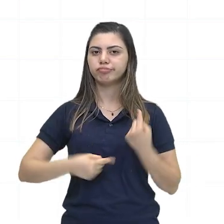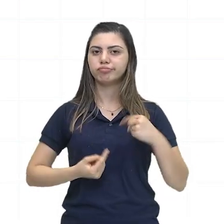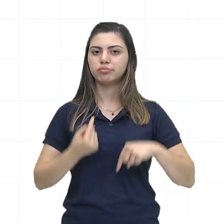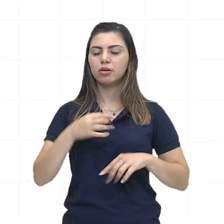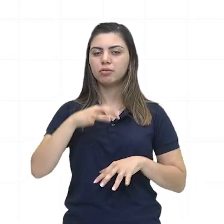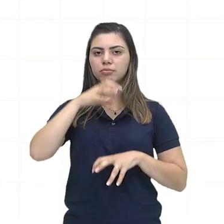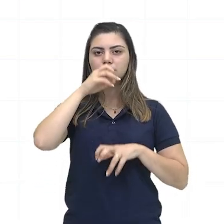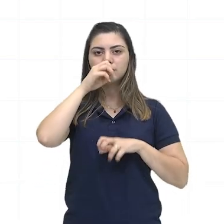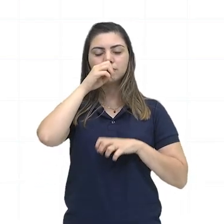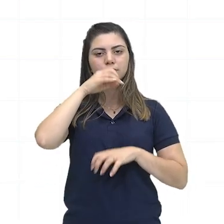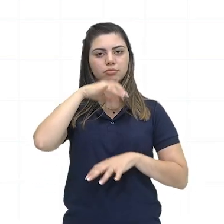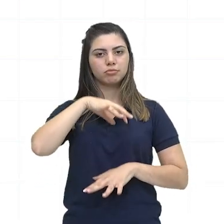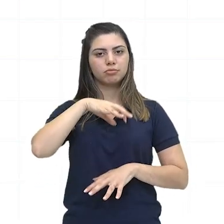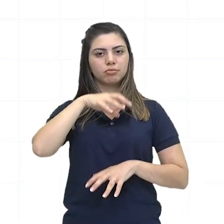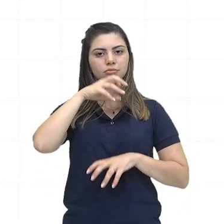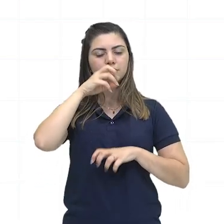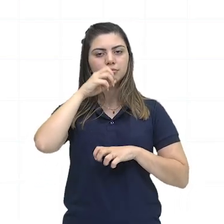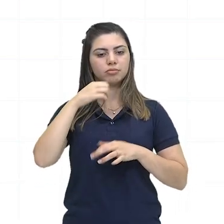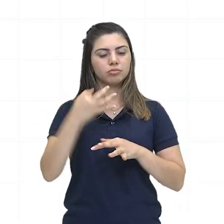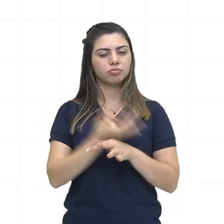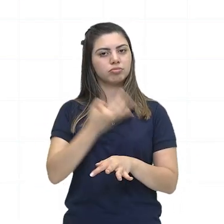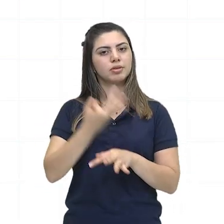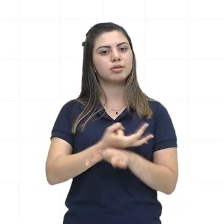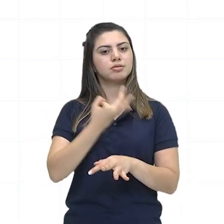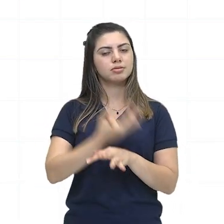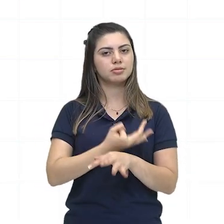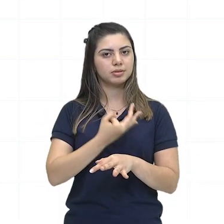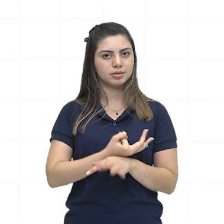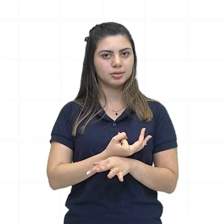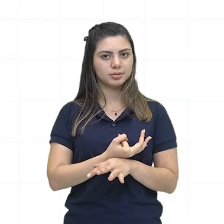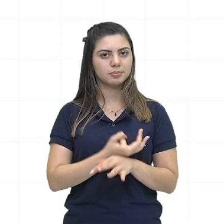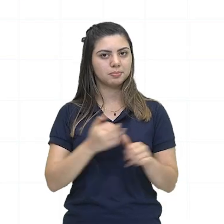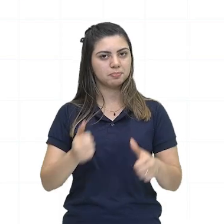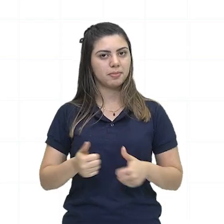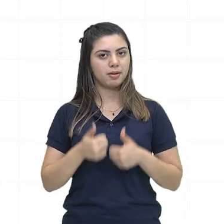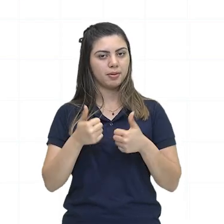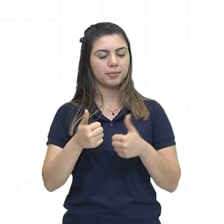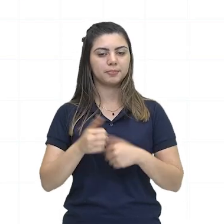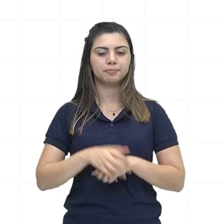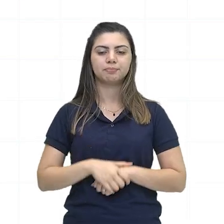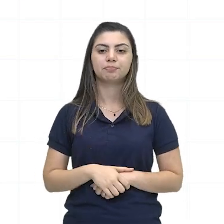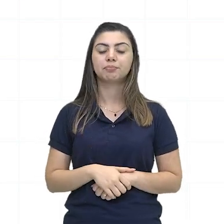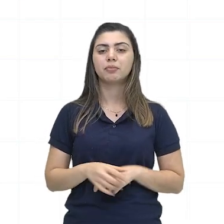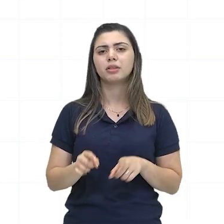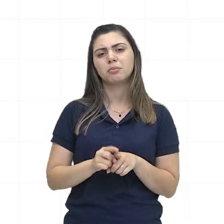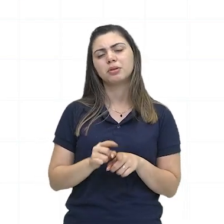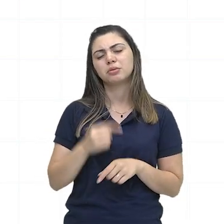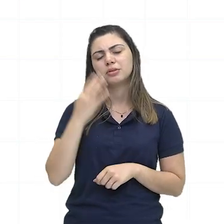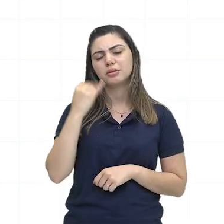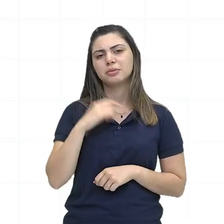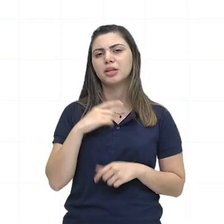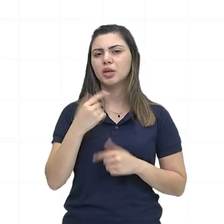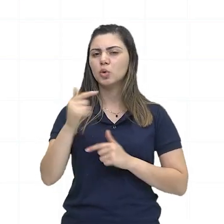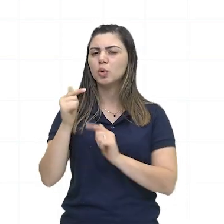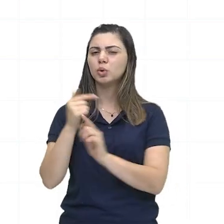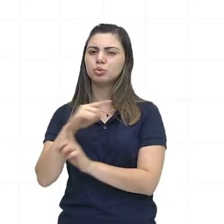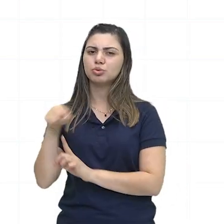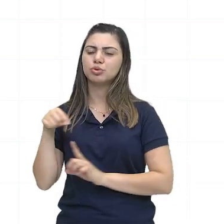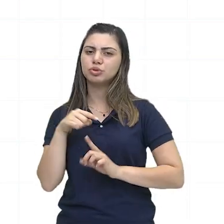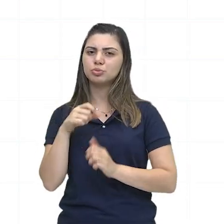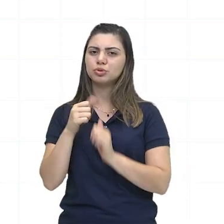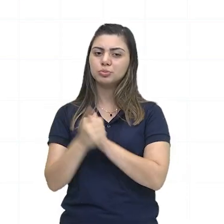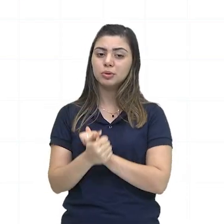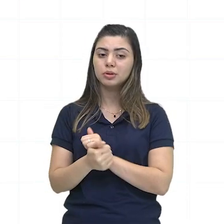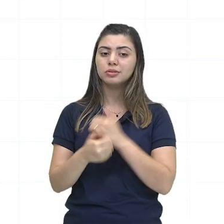nossa respiração, a nossa resistência, certo? E assim como todas as outras modalidades, a ginástica